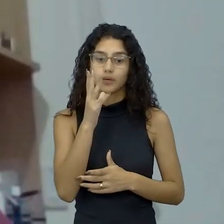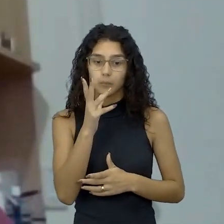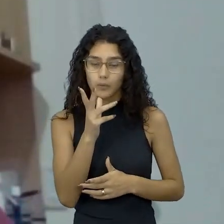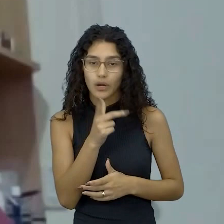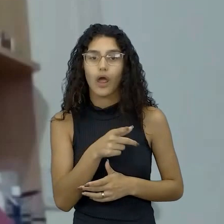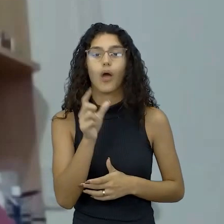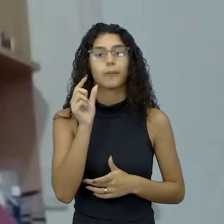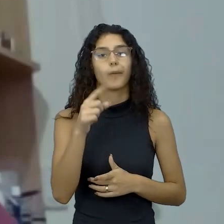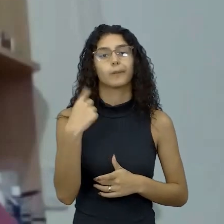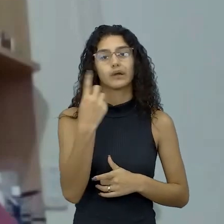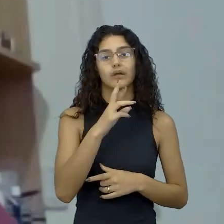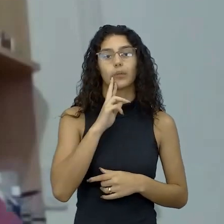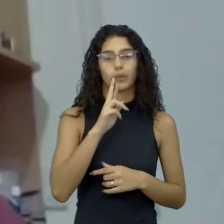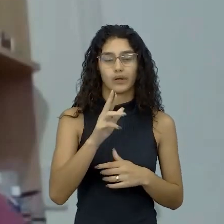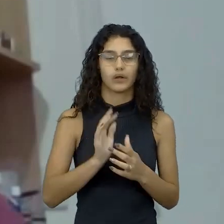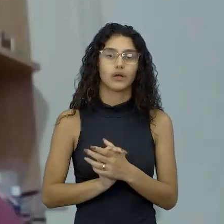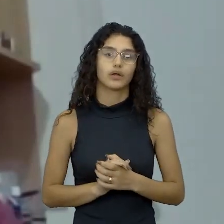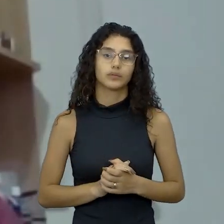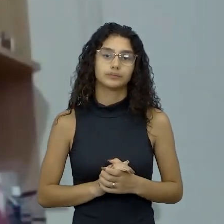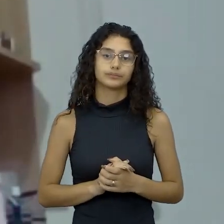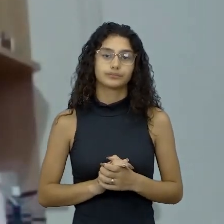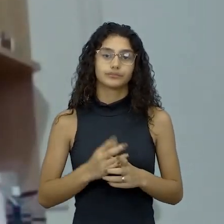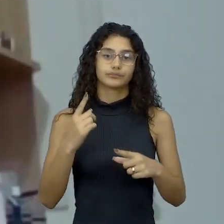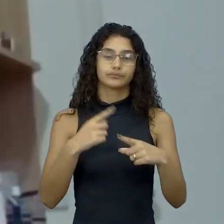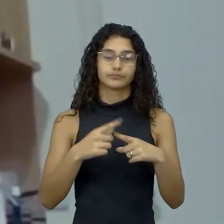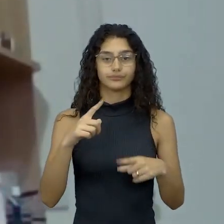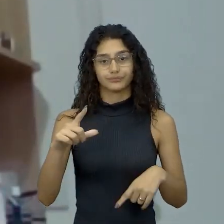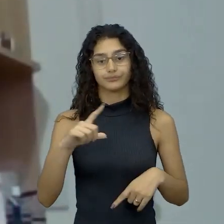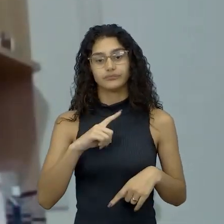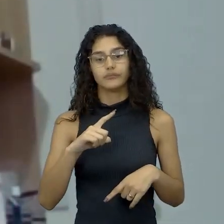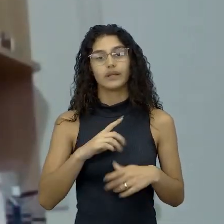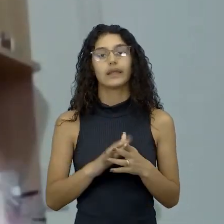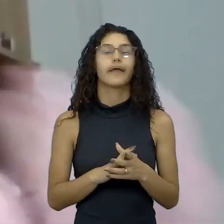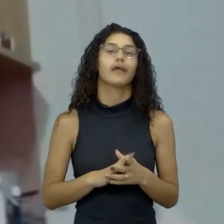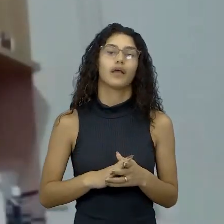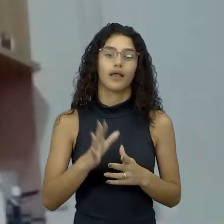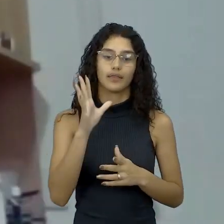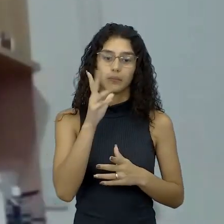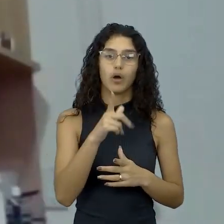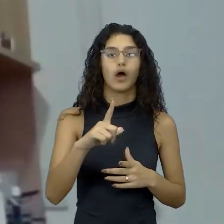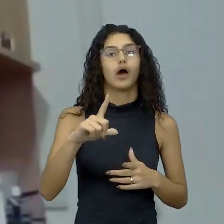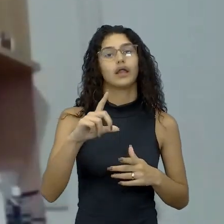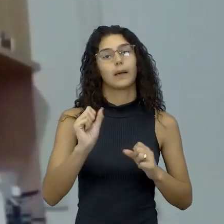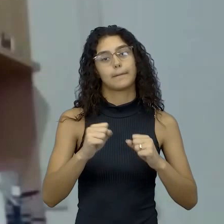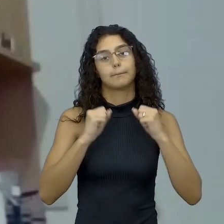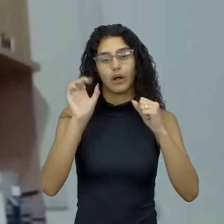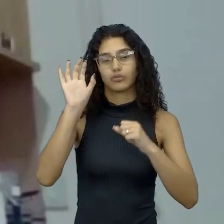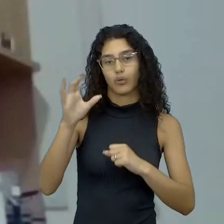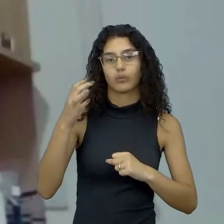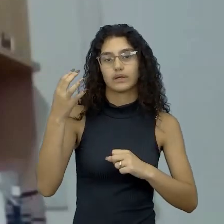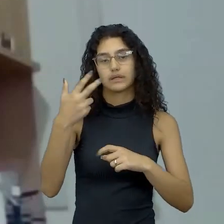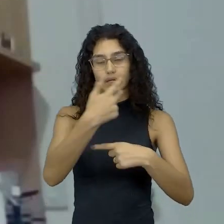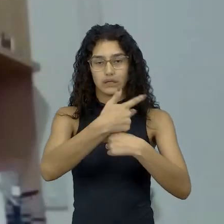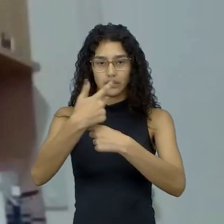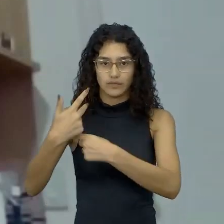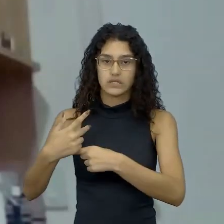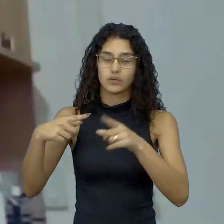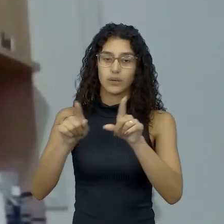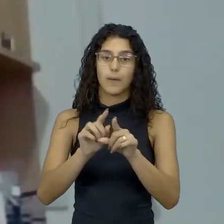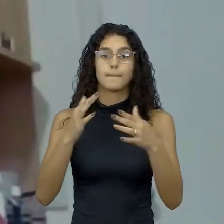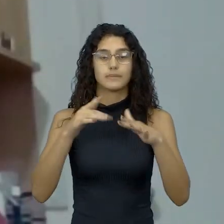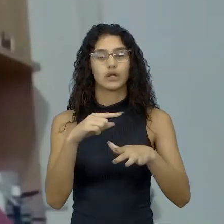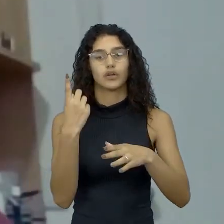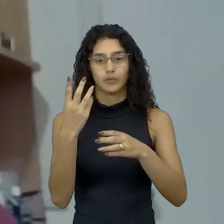pouquinho para a gente responder, porque tem esse delay aí entre a transmissão acontecer e as gravações, mas a gente